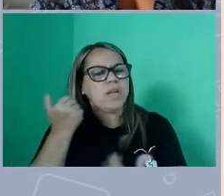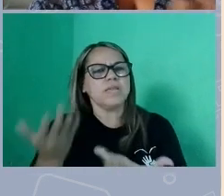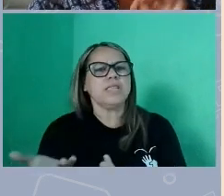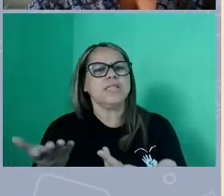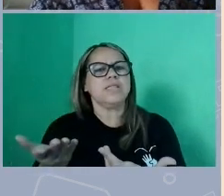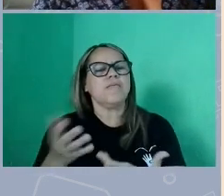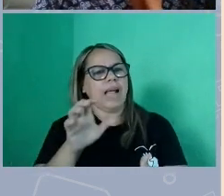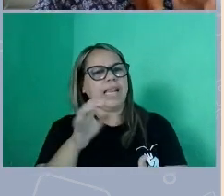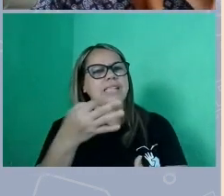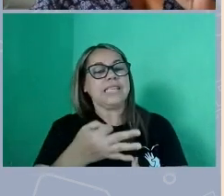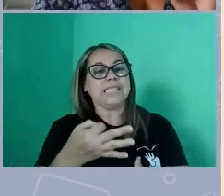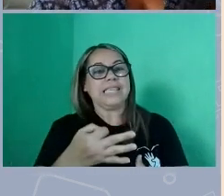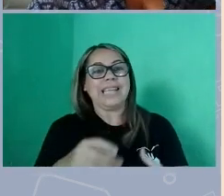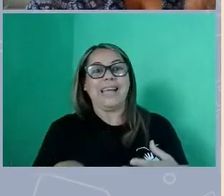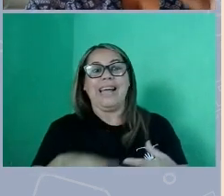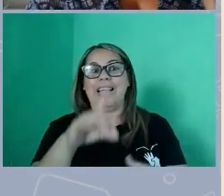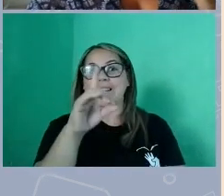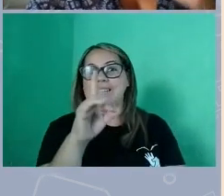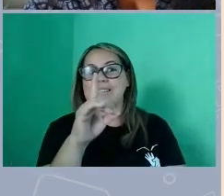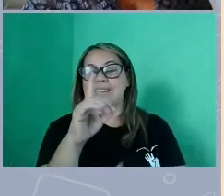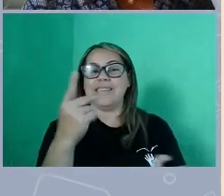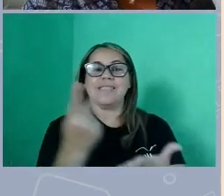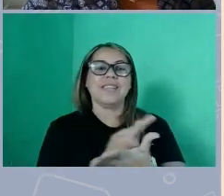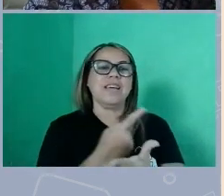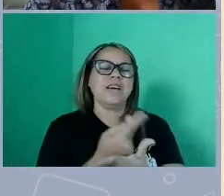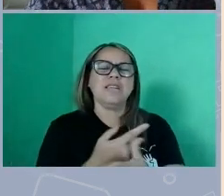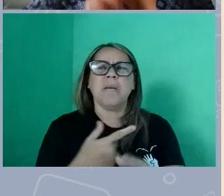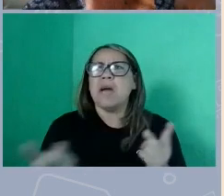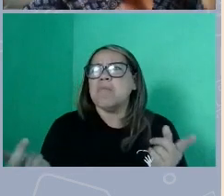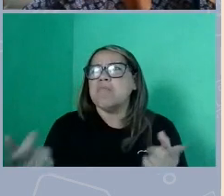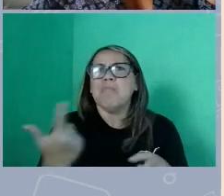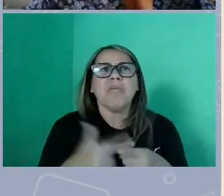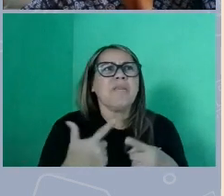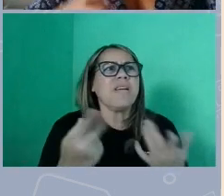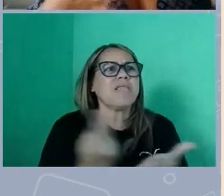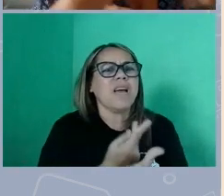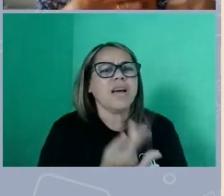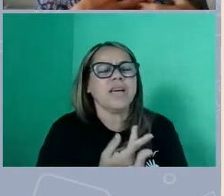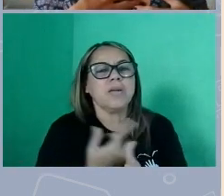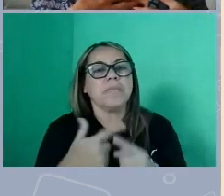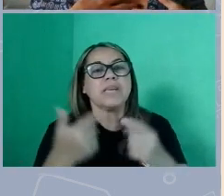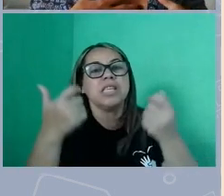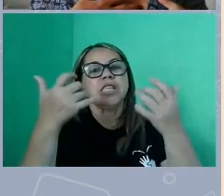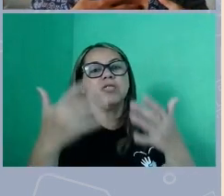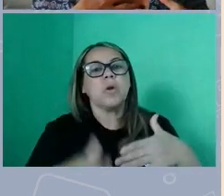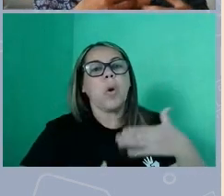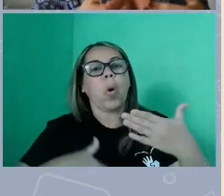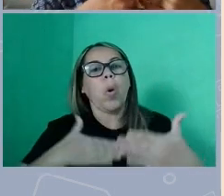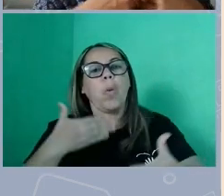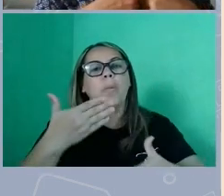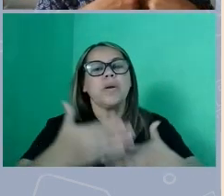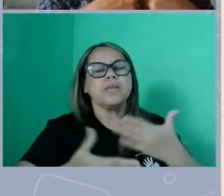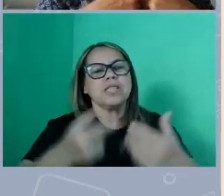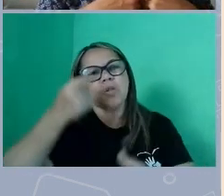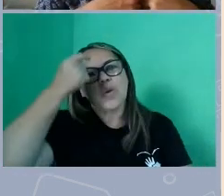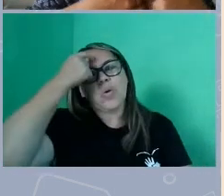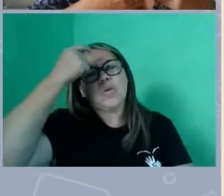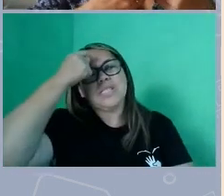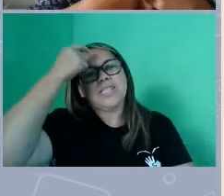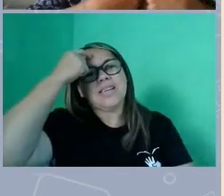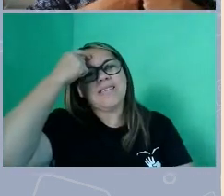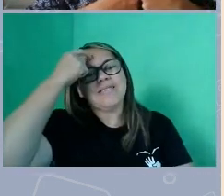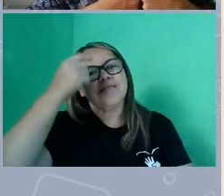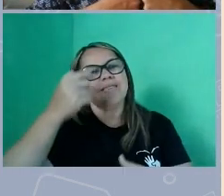a incorreta aí é a letra D mas Luciana por quê? porque está dizendo assim que o processo e consciência de classe é algo intrínseco